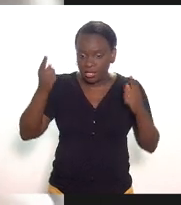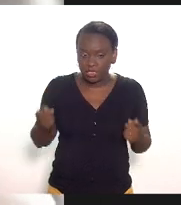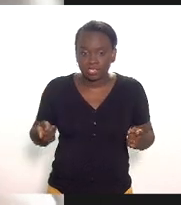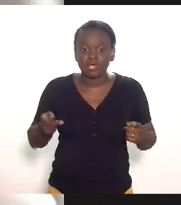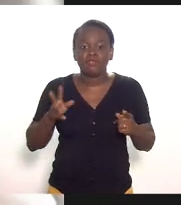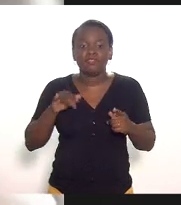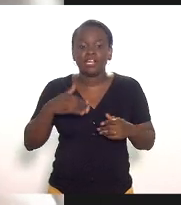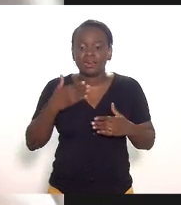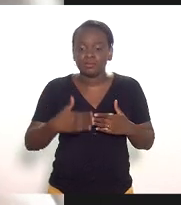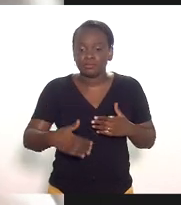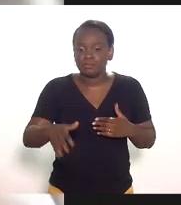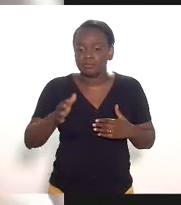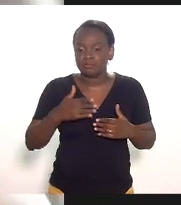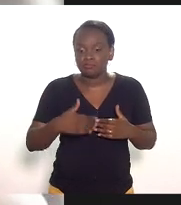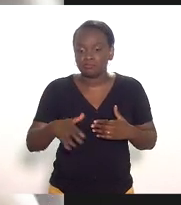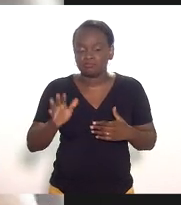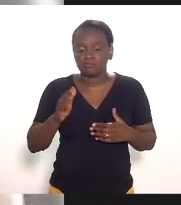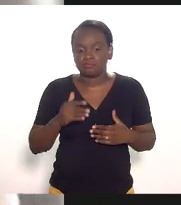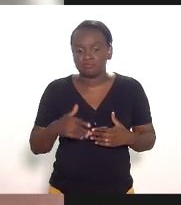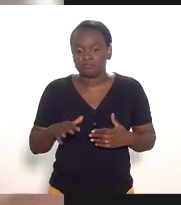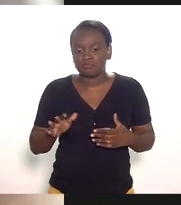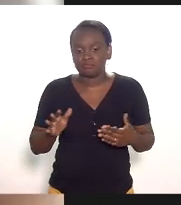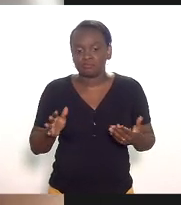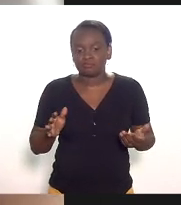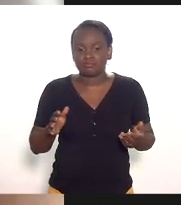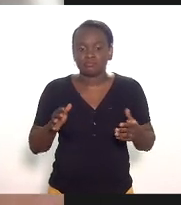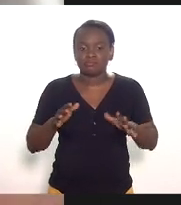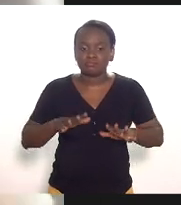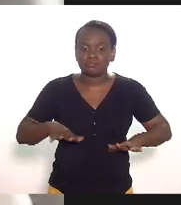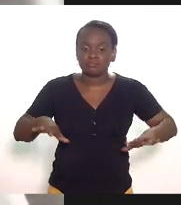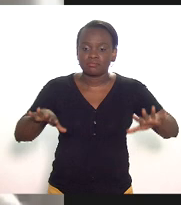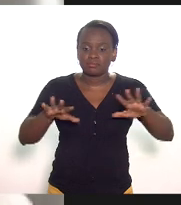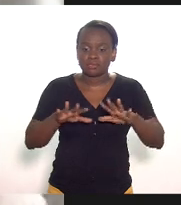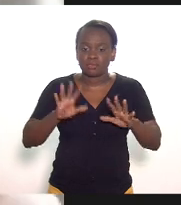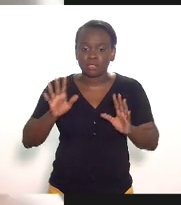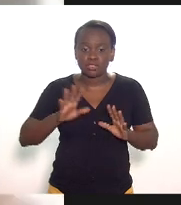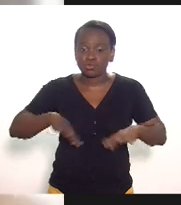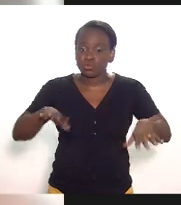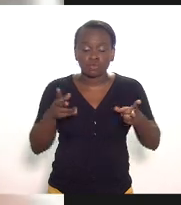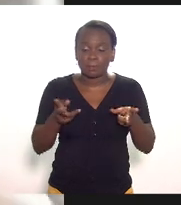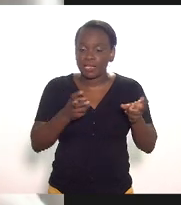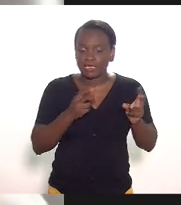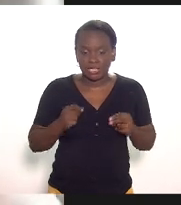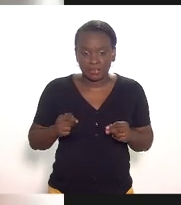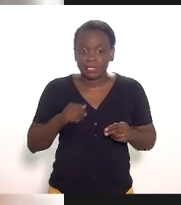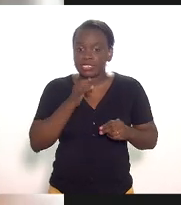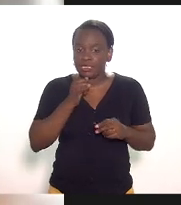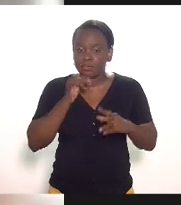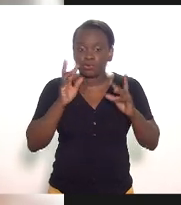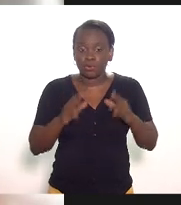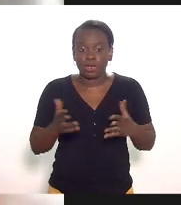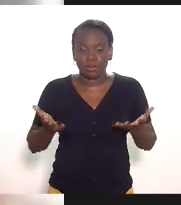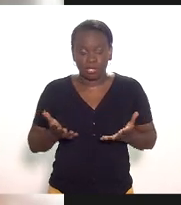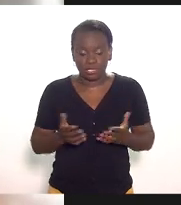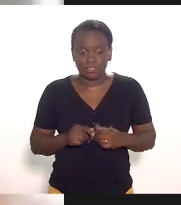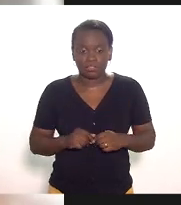vão passando nos arredores sem que os demais percebam, como é o caso